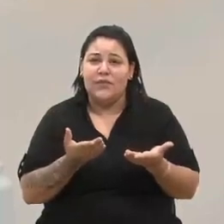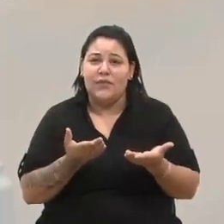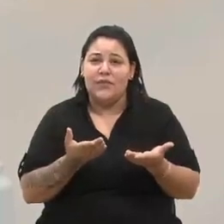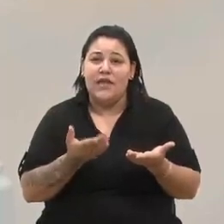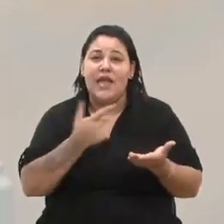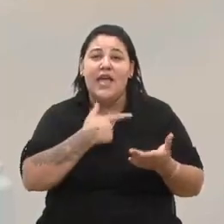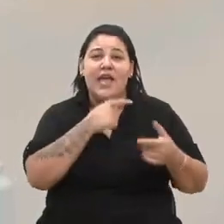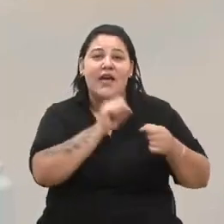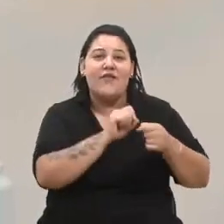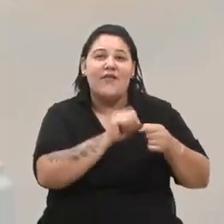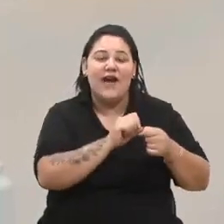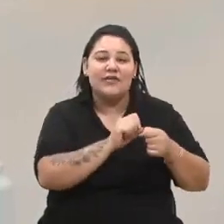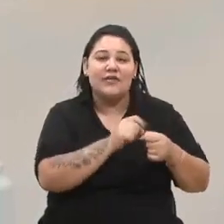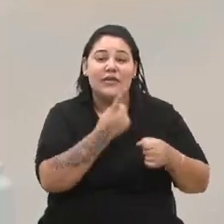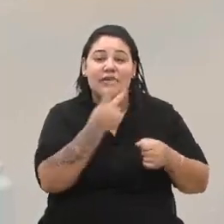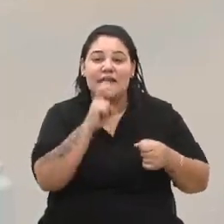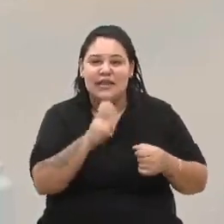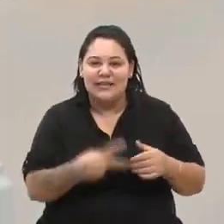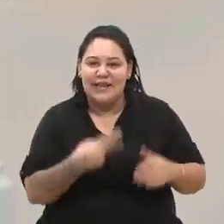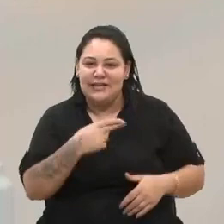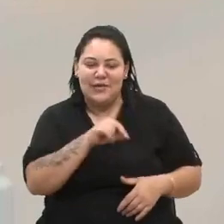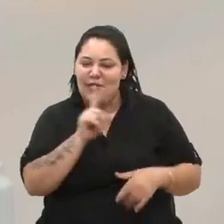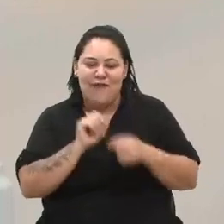faço só 15.